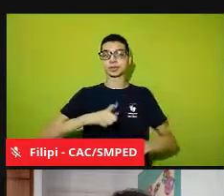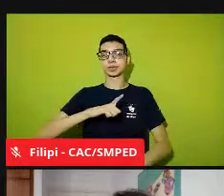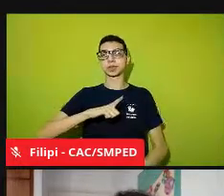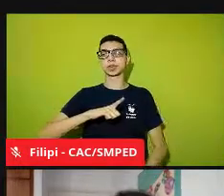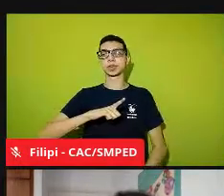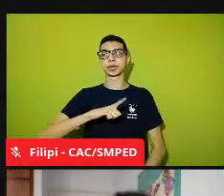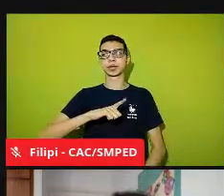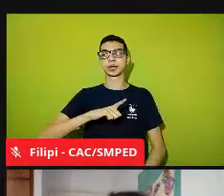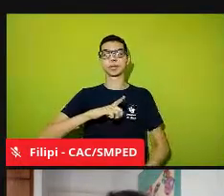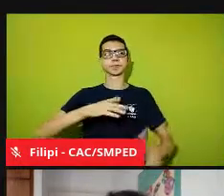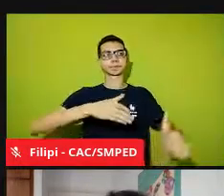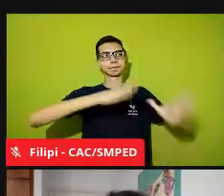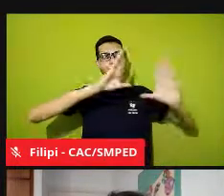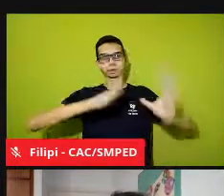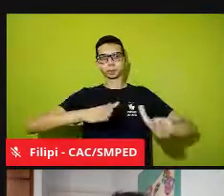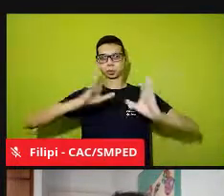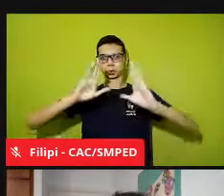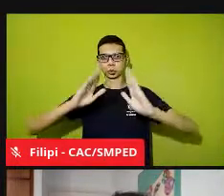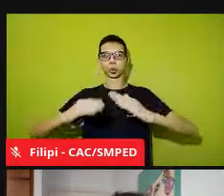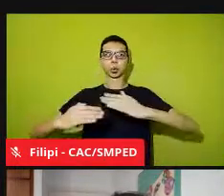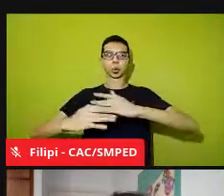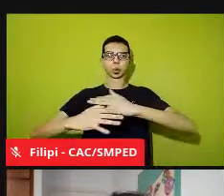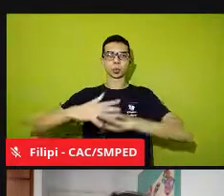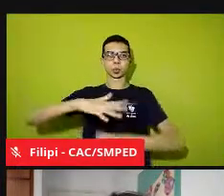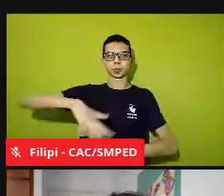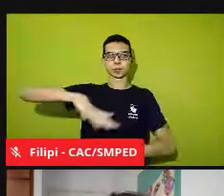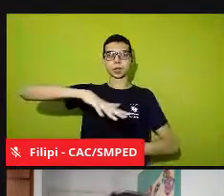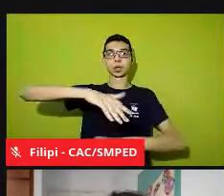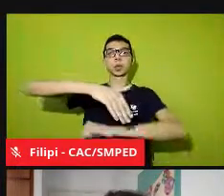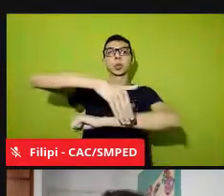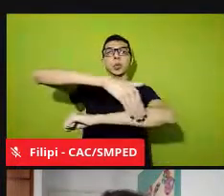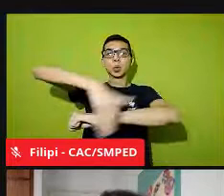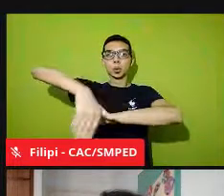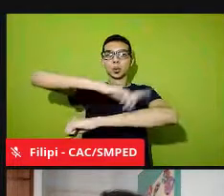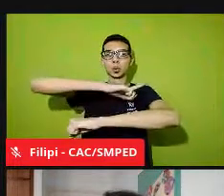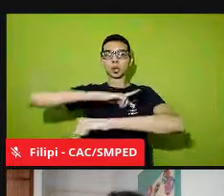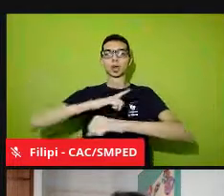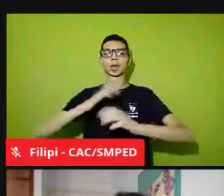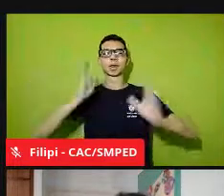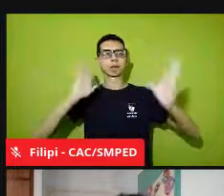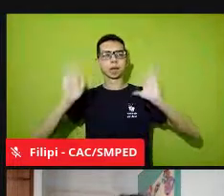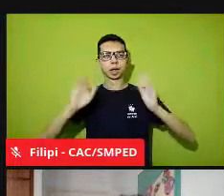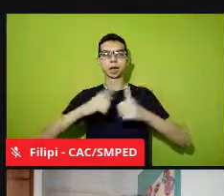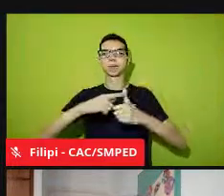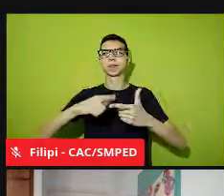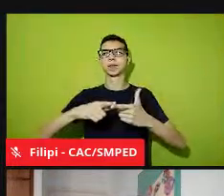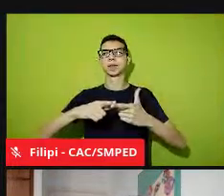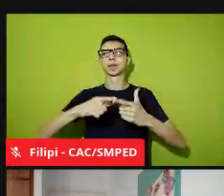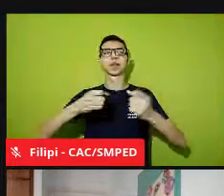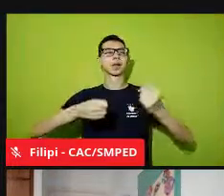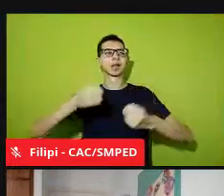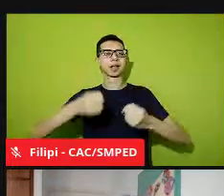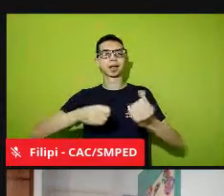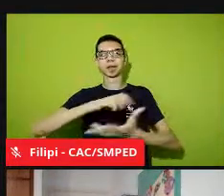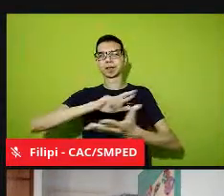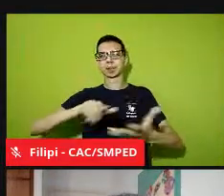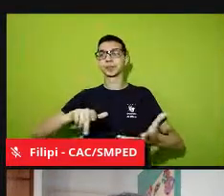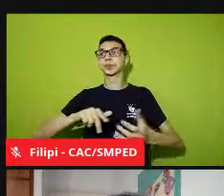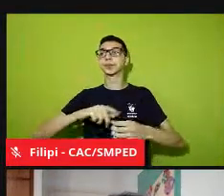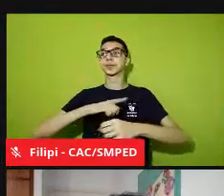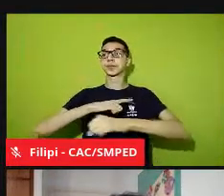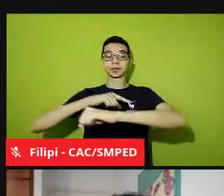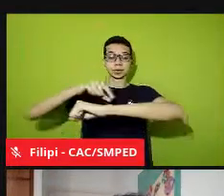do tecido urbano, né? Aqui as ruas com caminhão, carros, etc. E aí as calçadas super